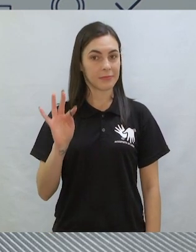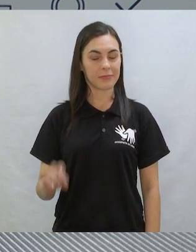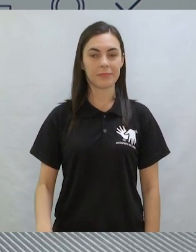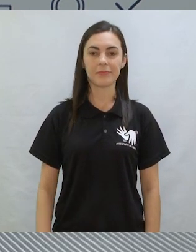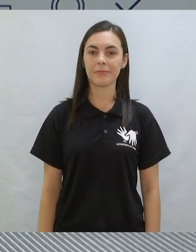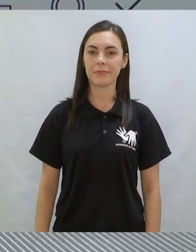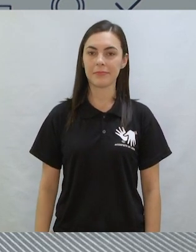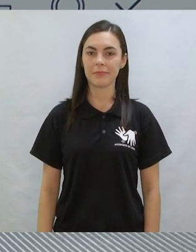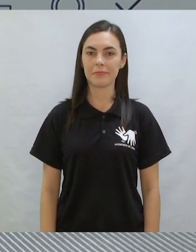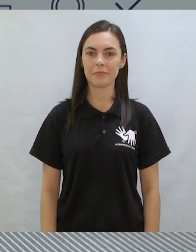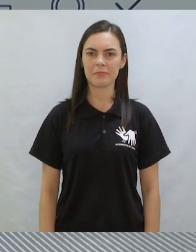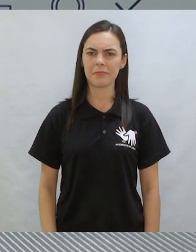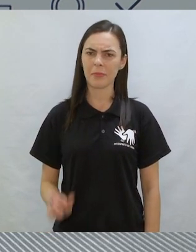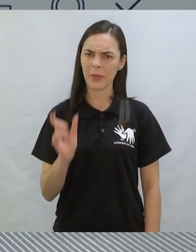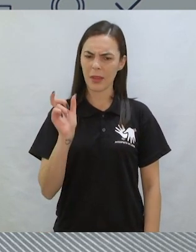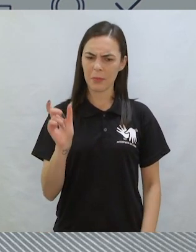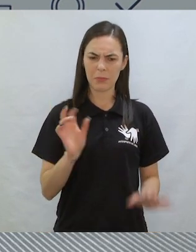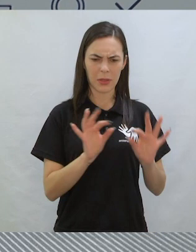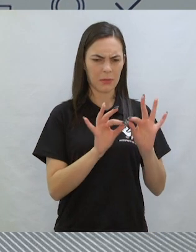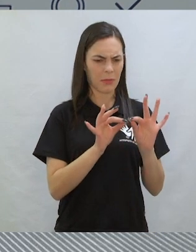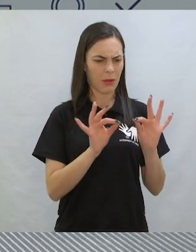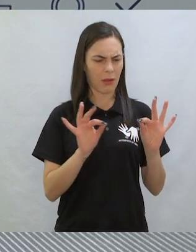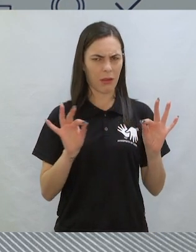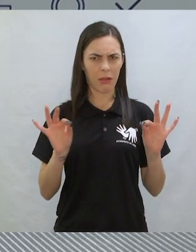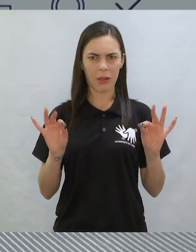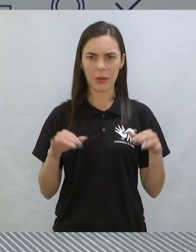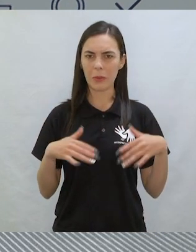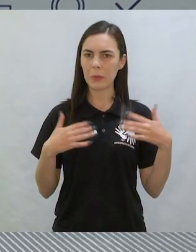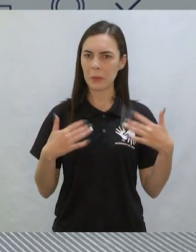T. Que palavra